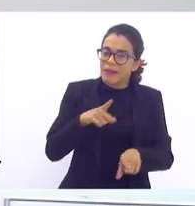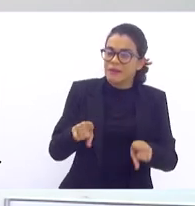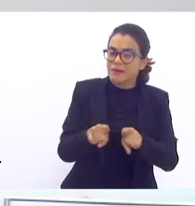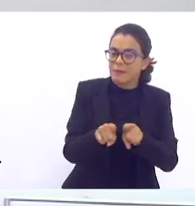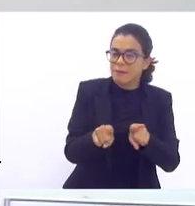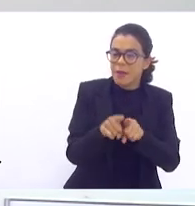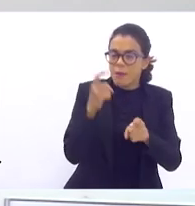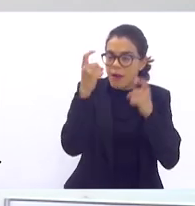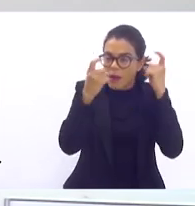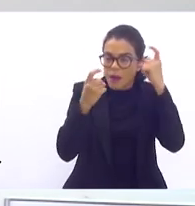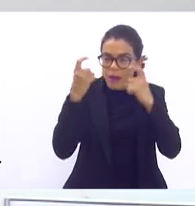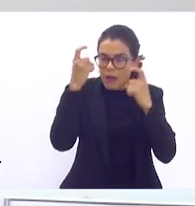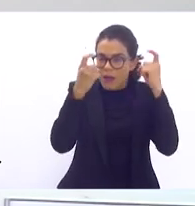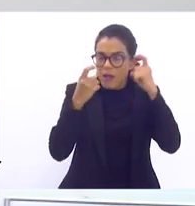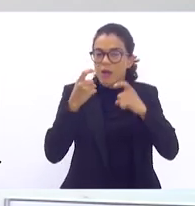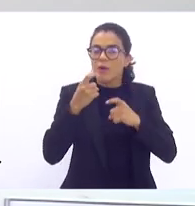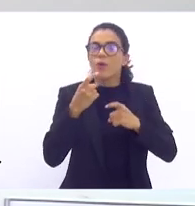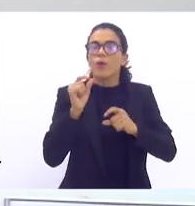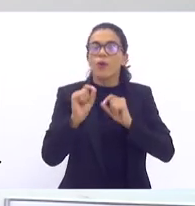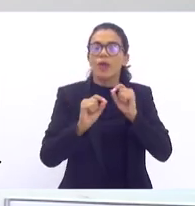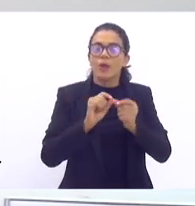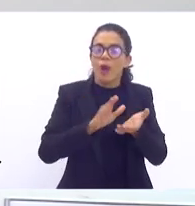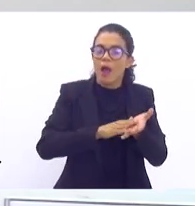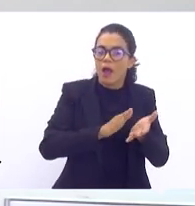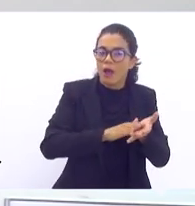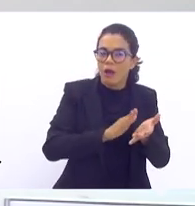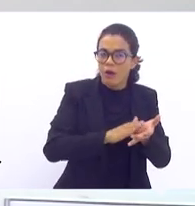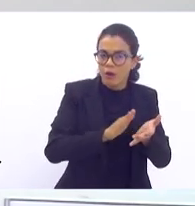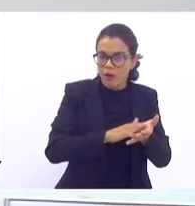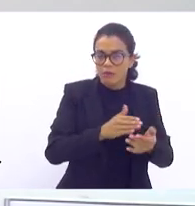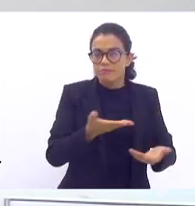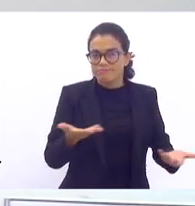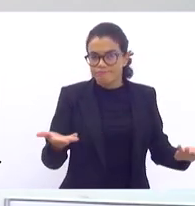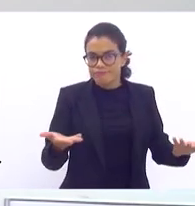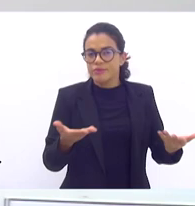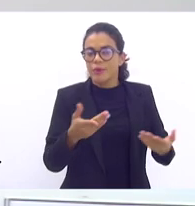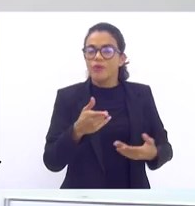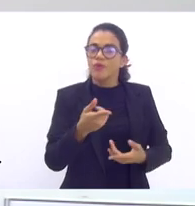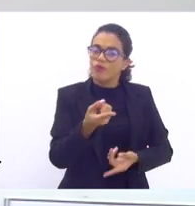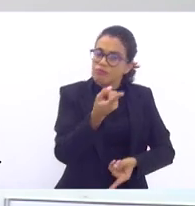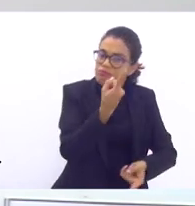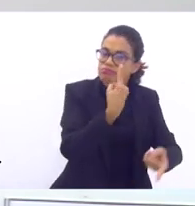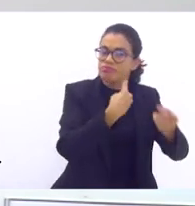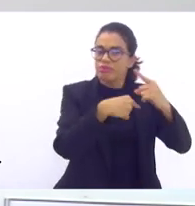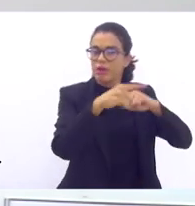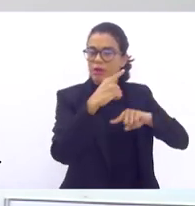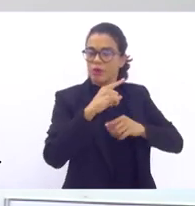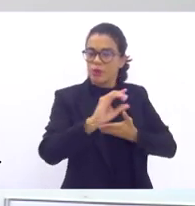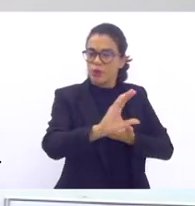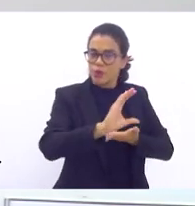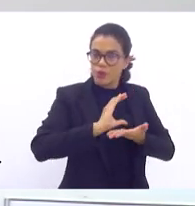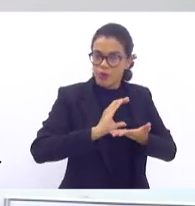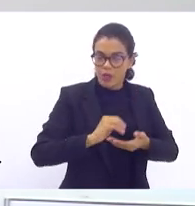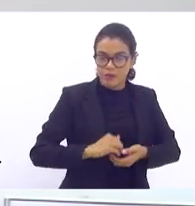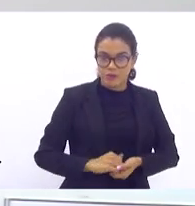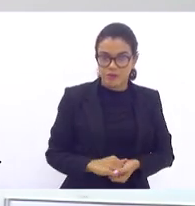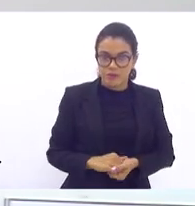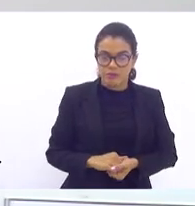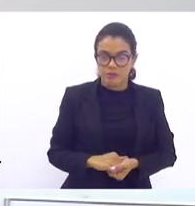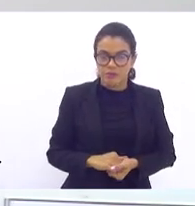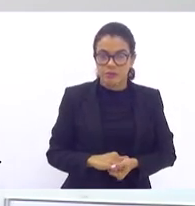uma preocupação com a cobrança com relação a questão do retorno desse gasto público